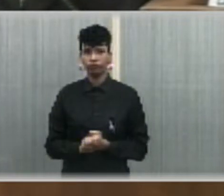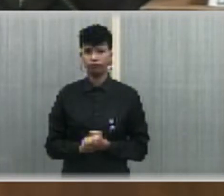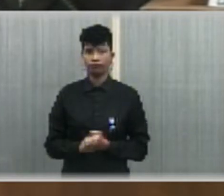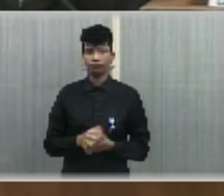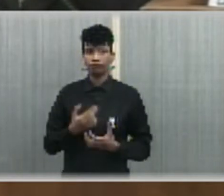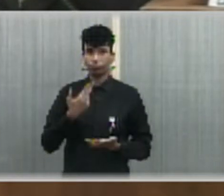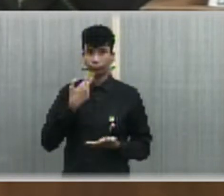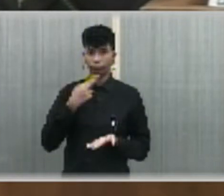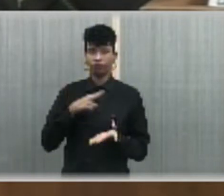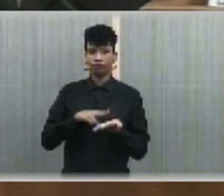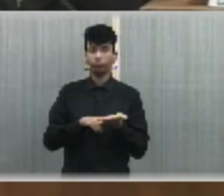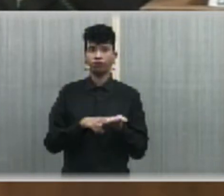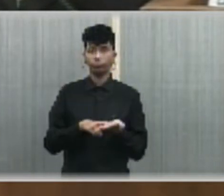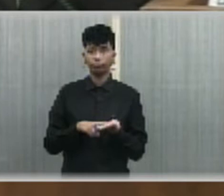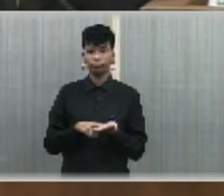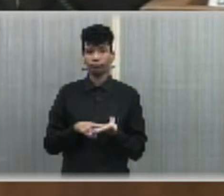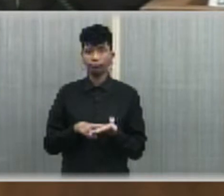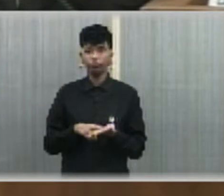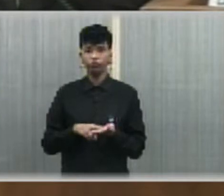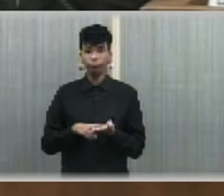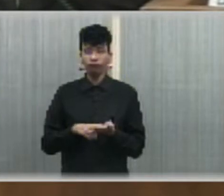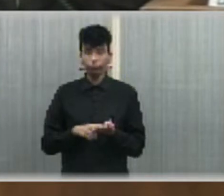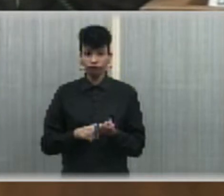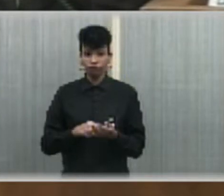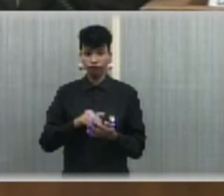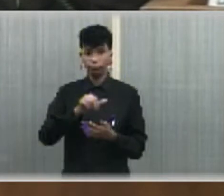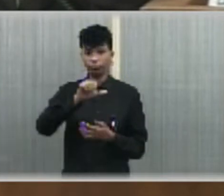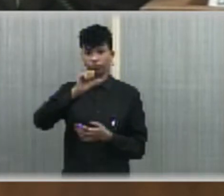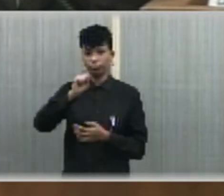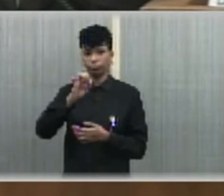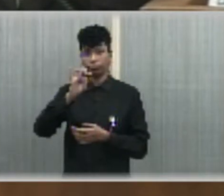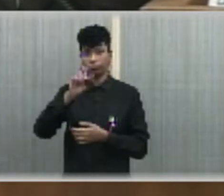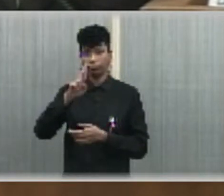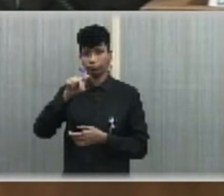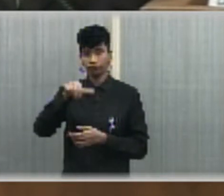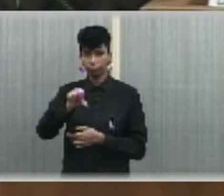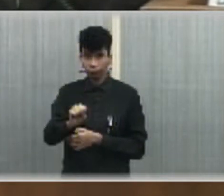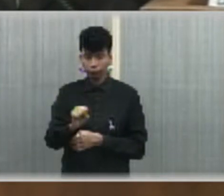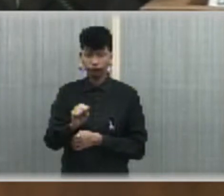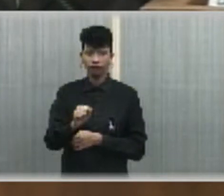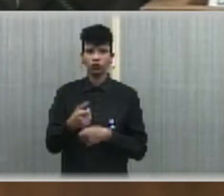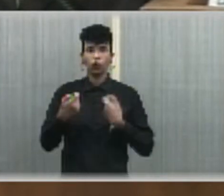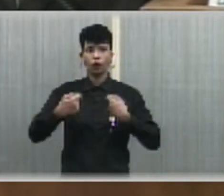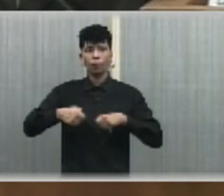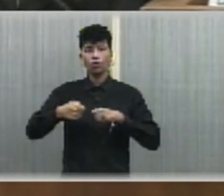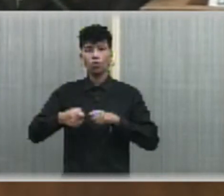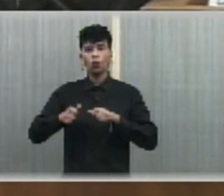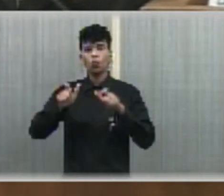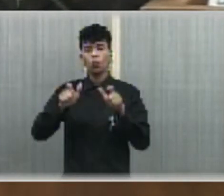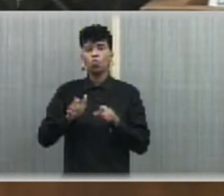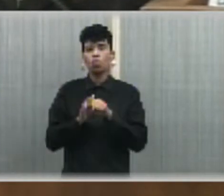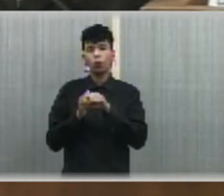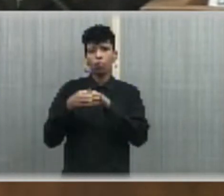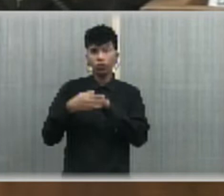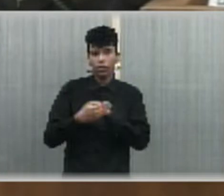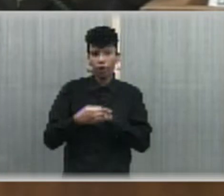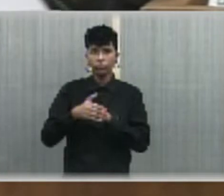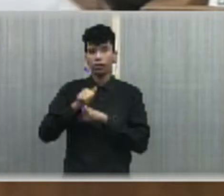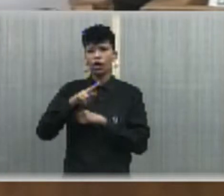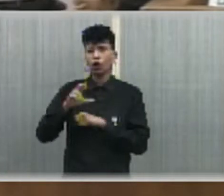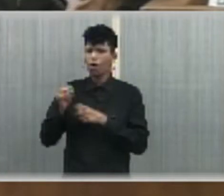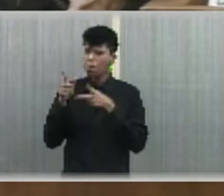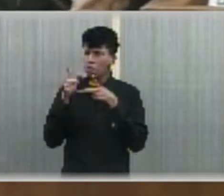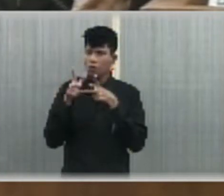enviado a S-Trans, solicitando regularização da linha de transporte coletivo dos bairros Aroeira. É o